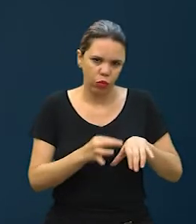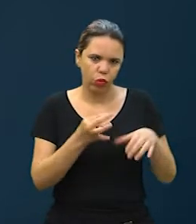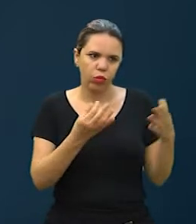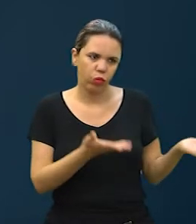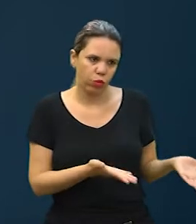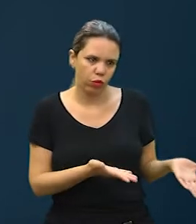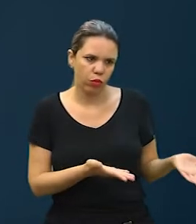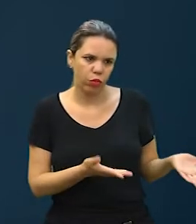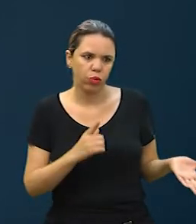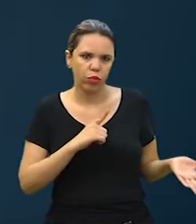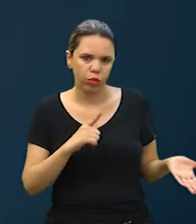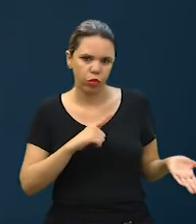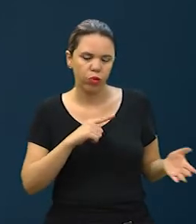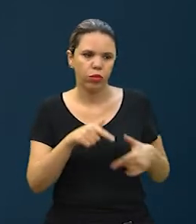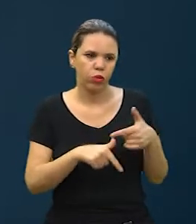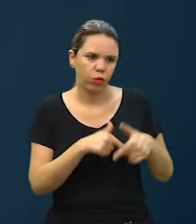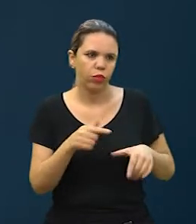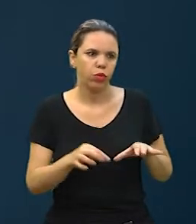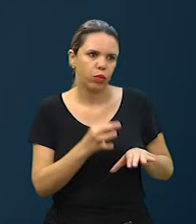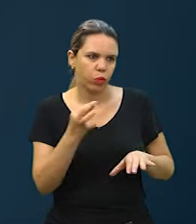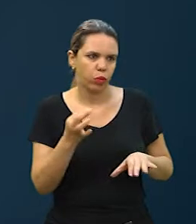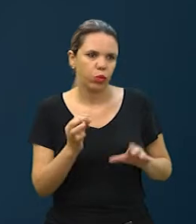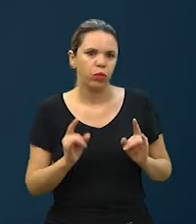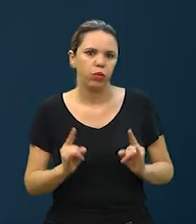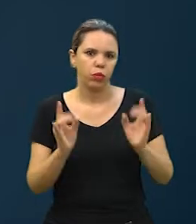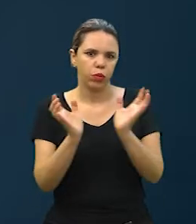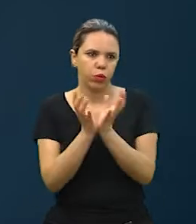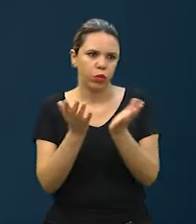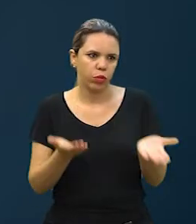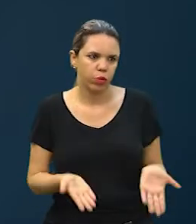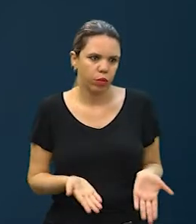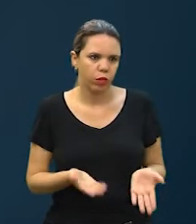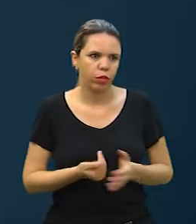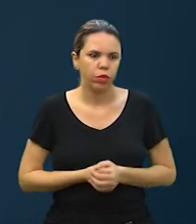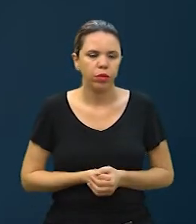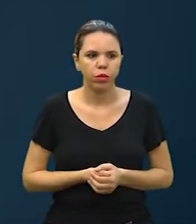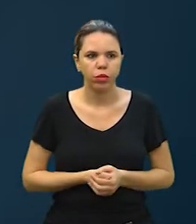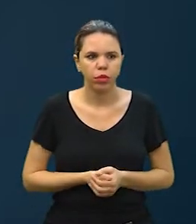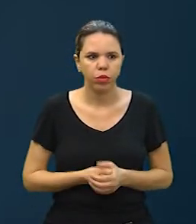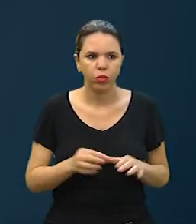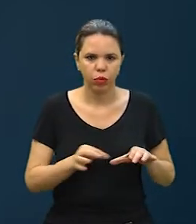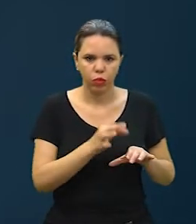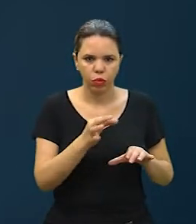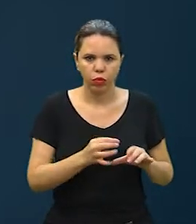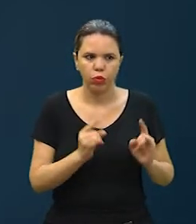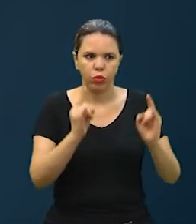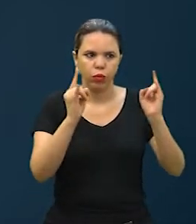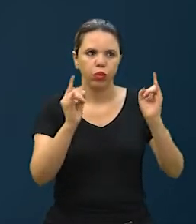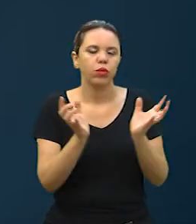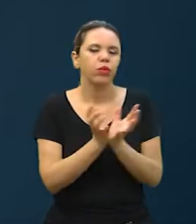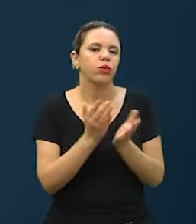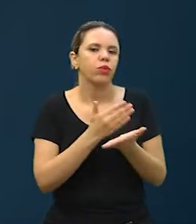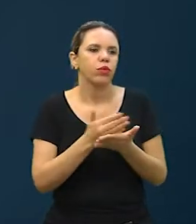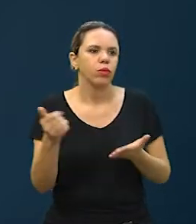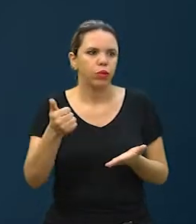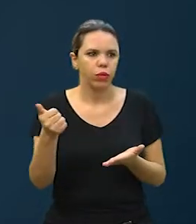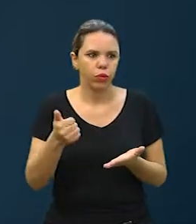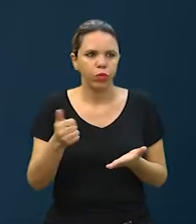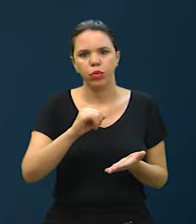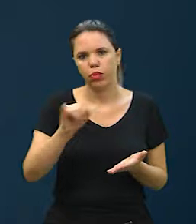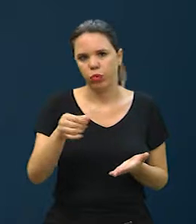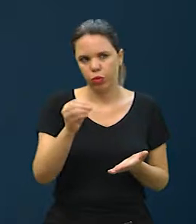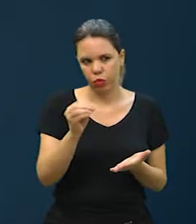delivery e vai ter o trabalho de costureira no condomínio. Então, o costureiro no condomínio a gente começou primeiro em